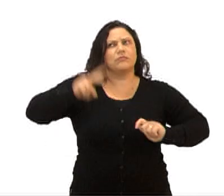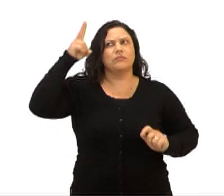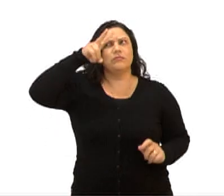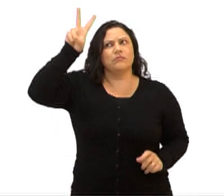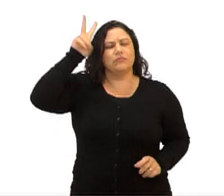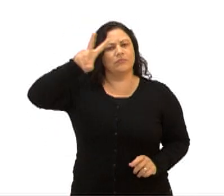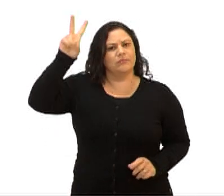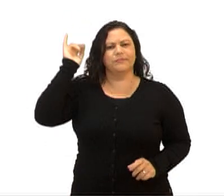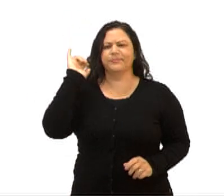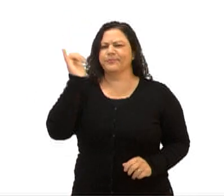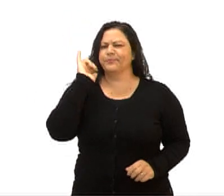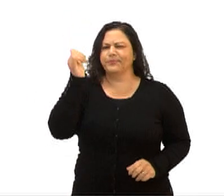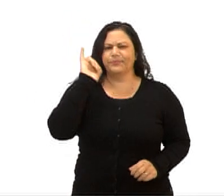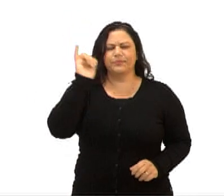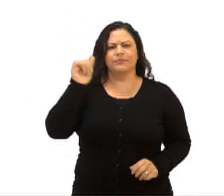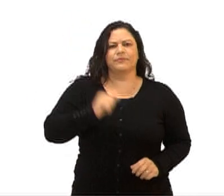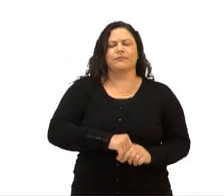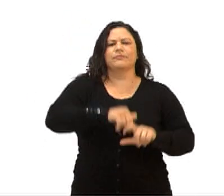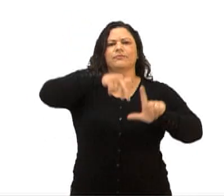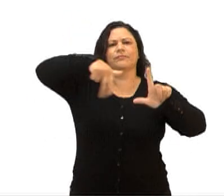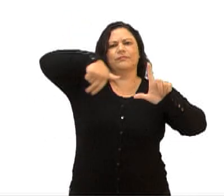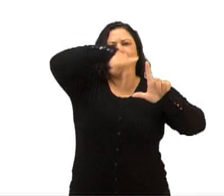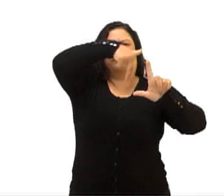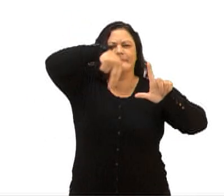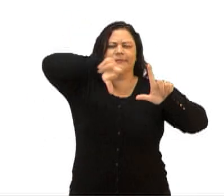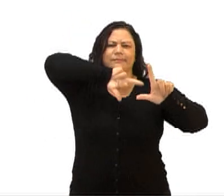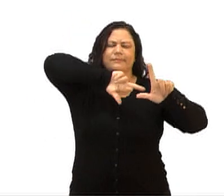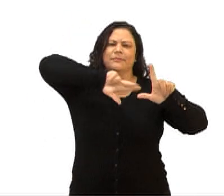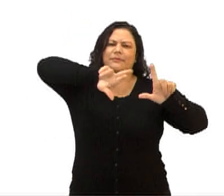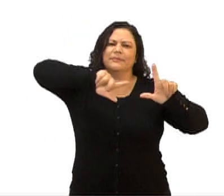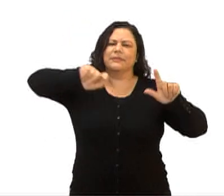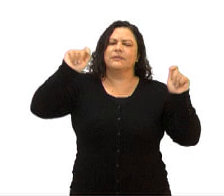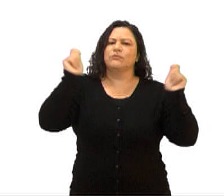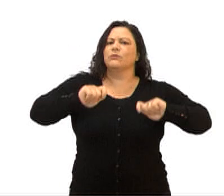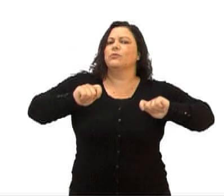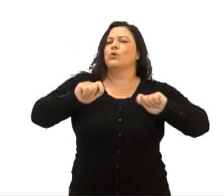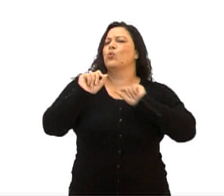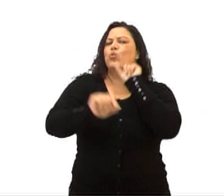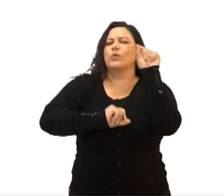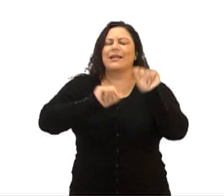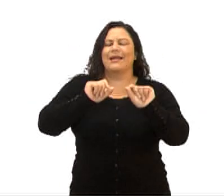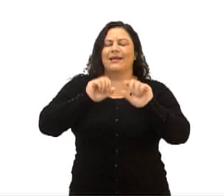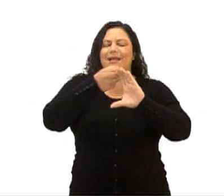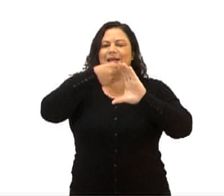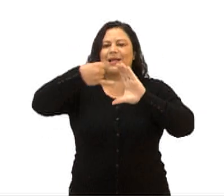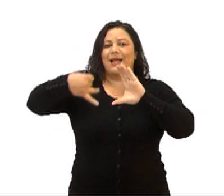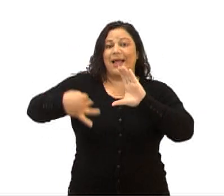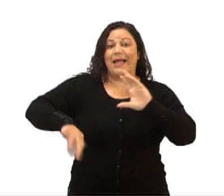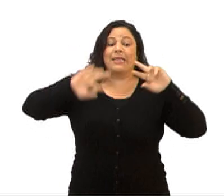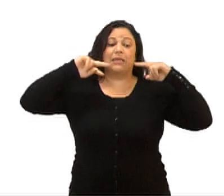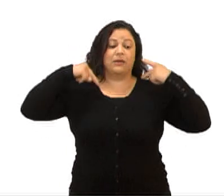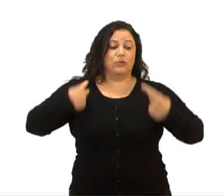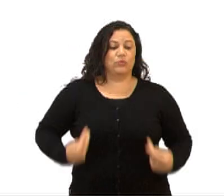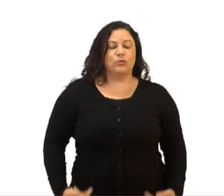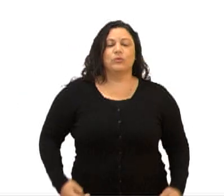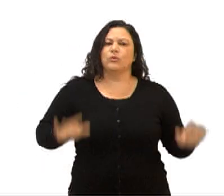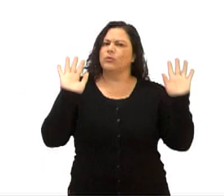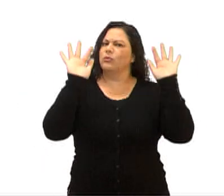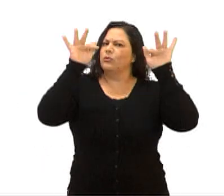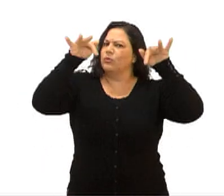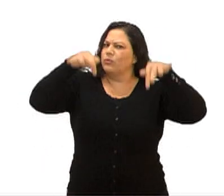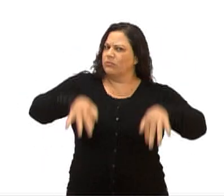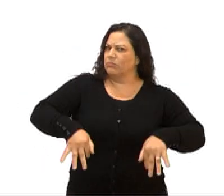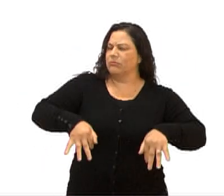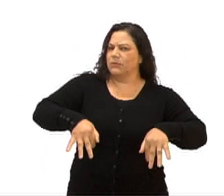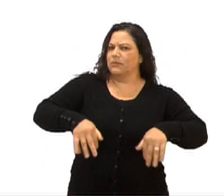histórias, onde os personagens são animais com características de humano e que sempre no finalzinho da história vem uma